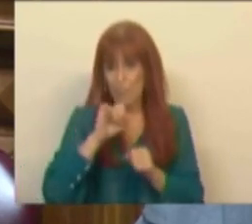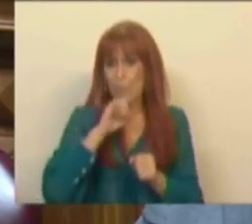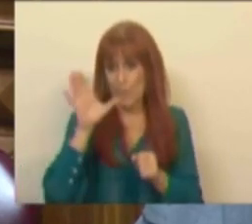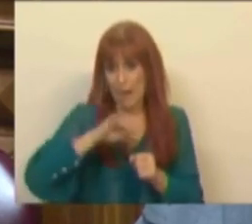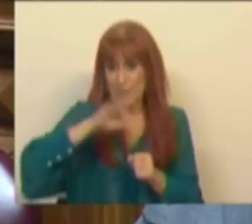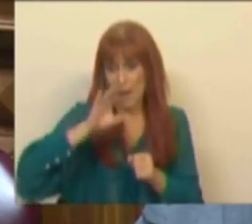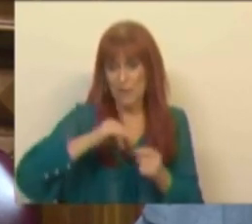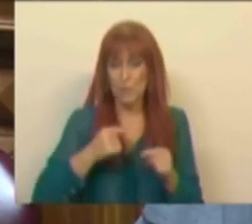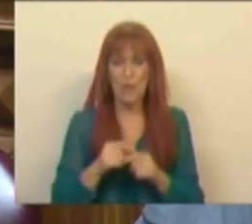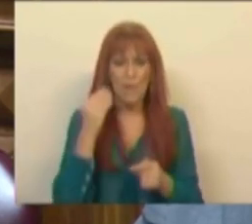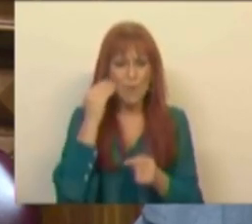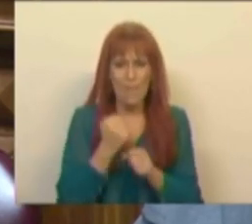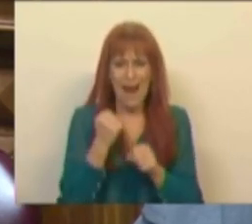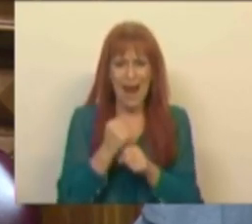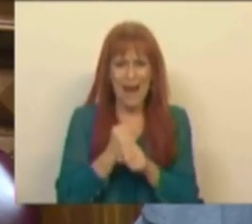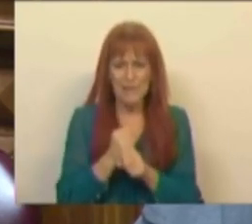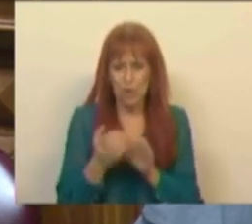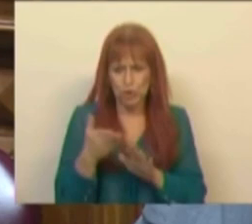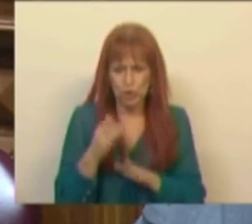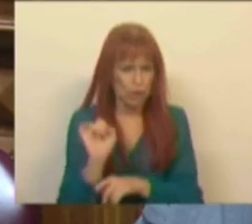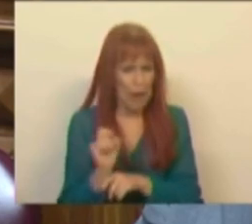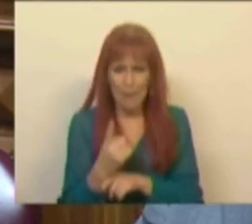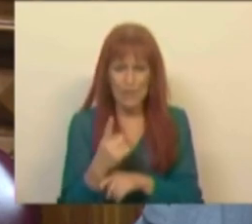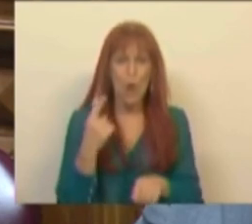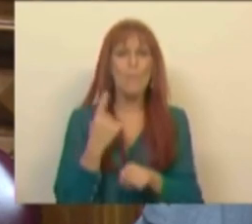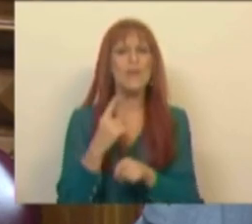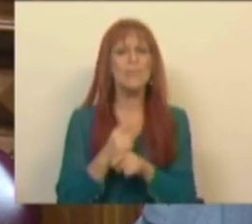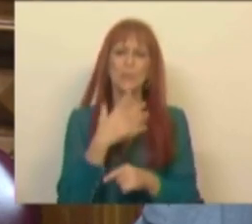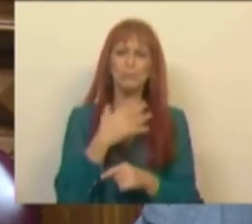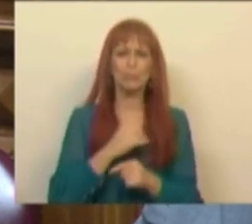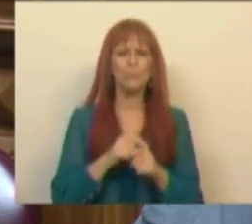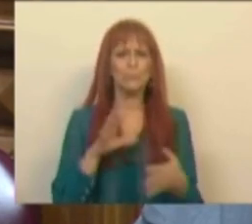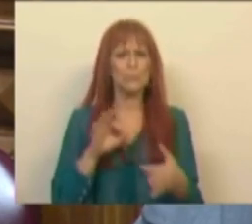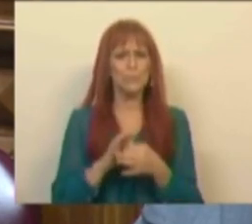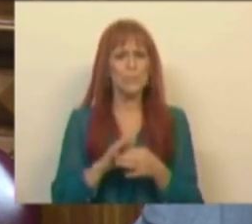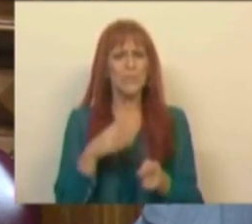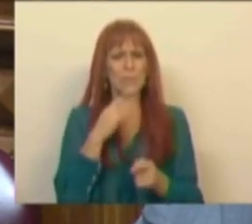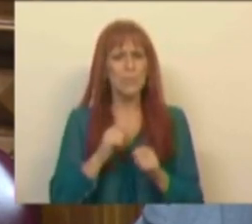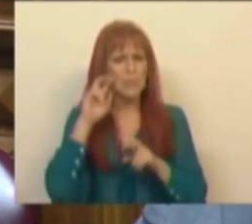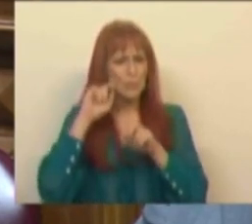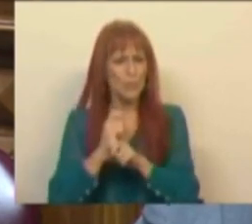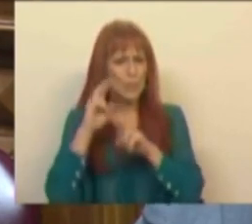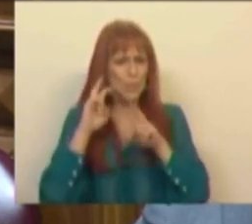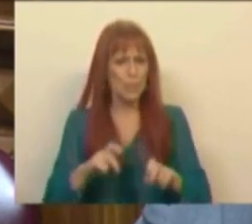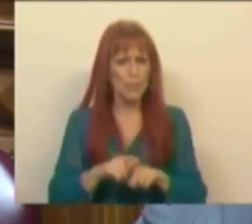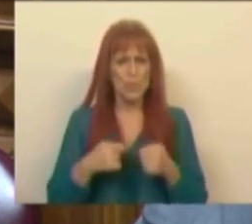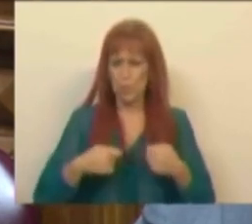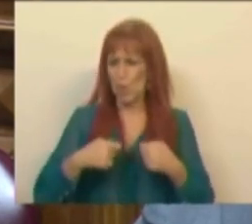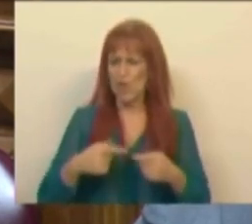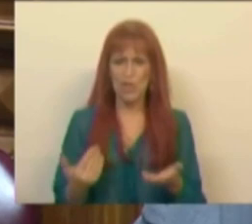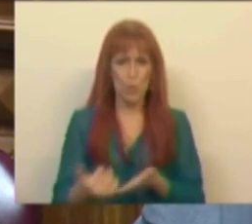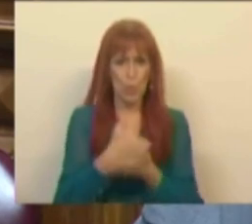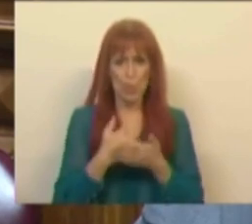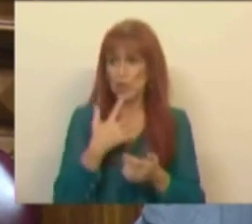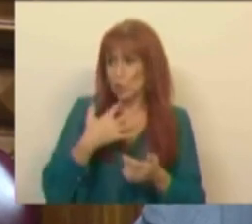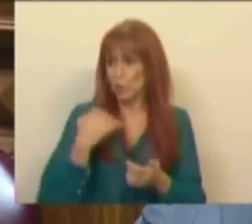termos uma forma de ação que seja expedita e, ao mesmo tempo, credível e fiável do ponto de vista do escrutínio documental e dos gastos de recursos que são